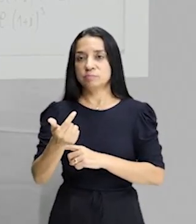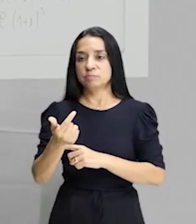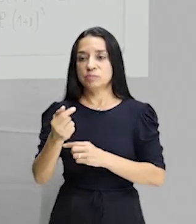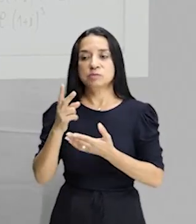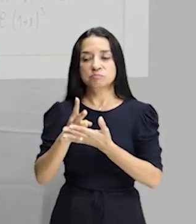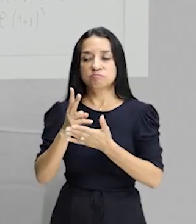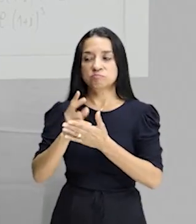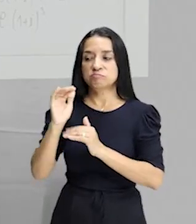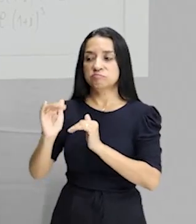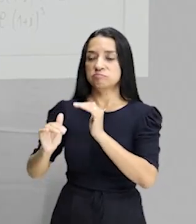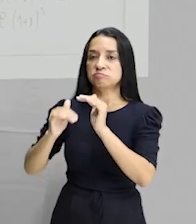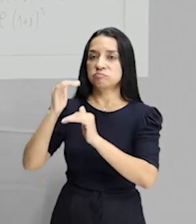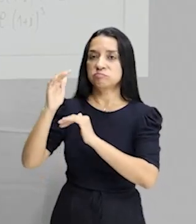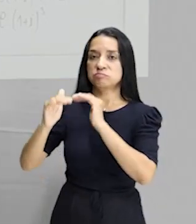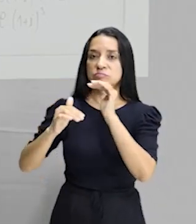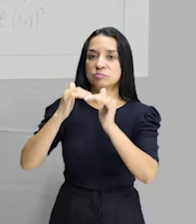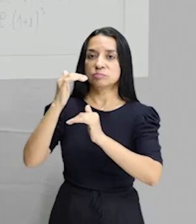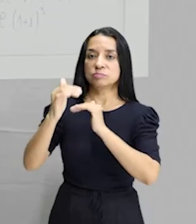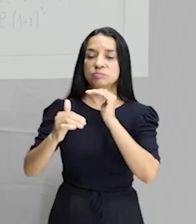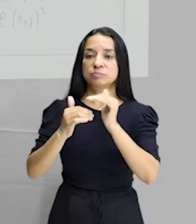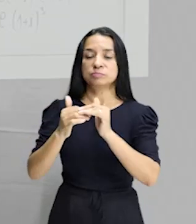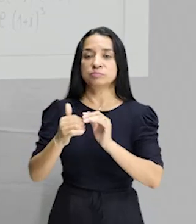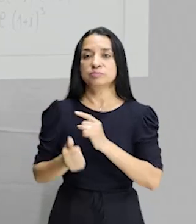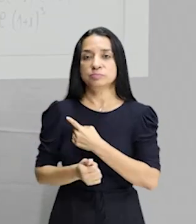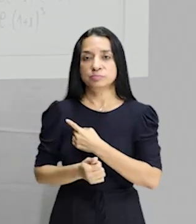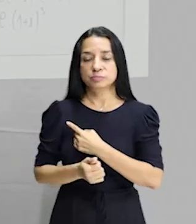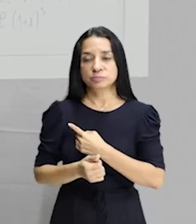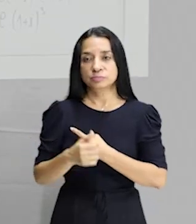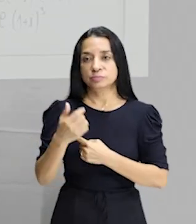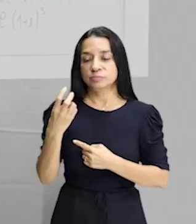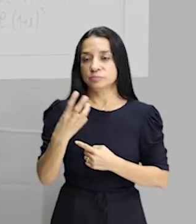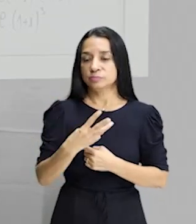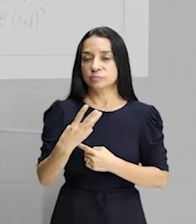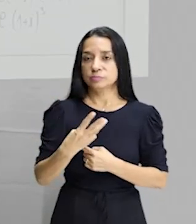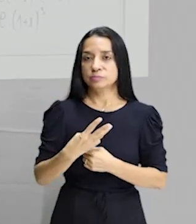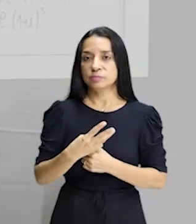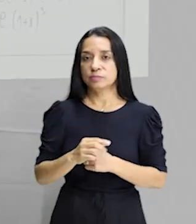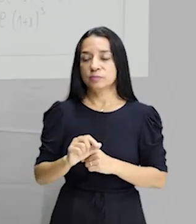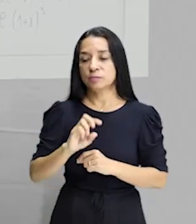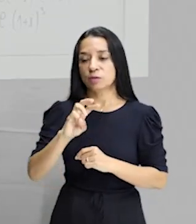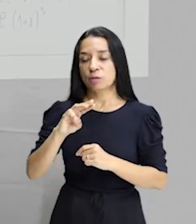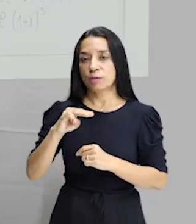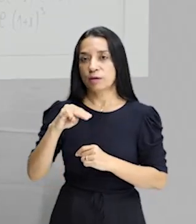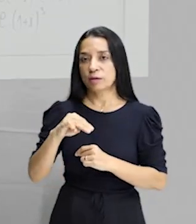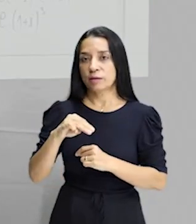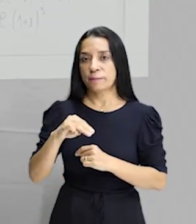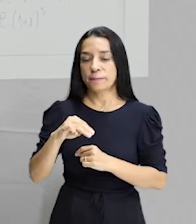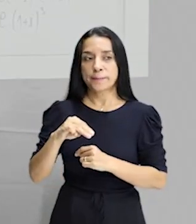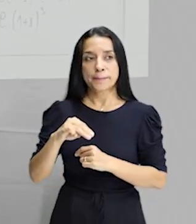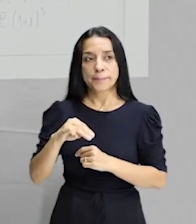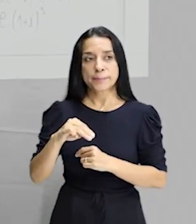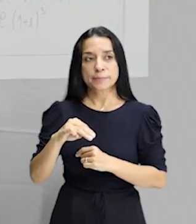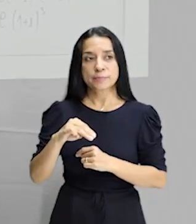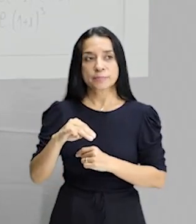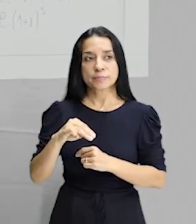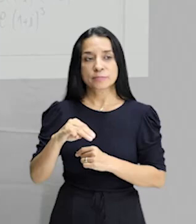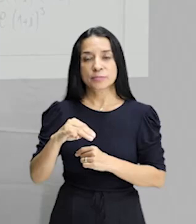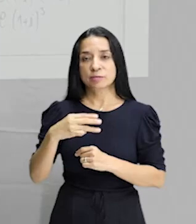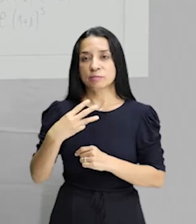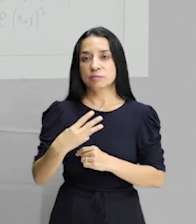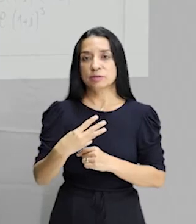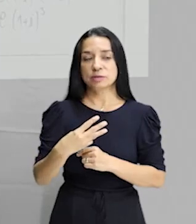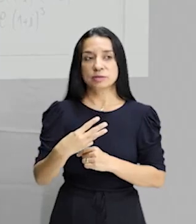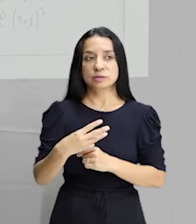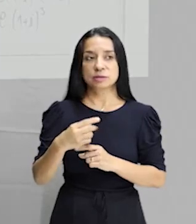vai ter um montante 3 montante 3 vai ser o montante 2 mas o juros que